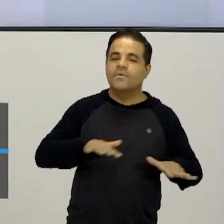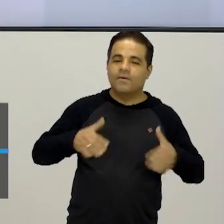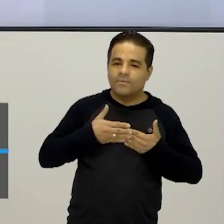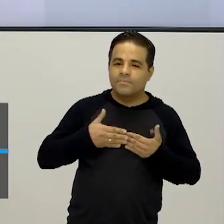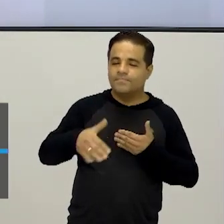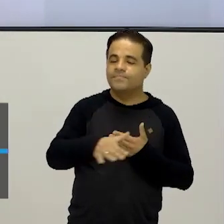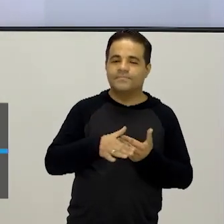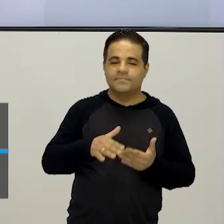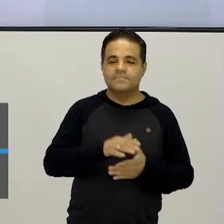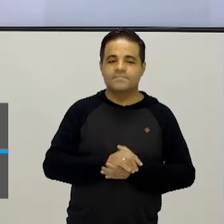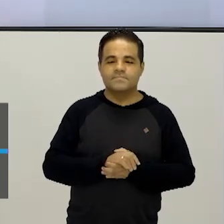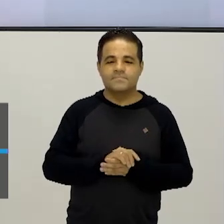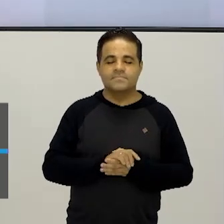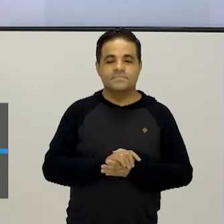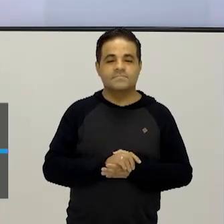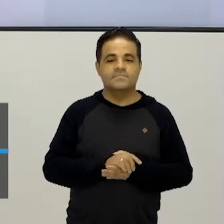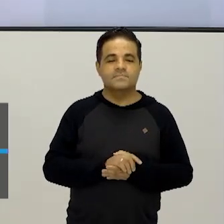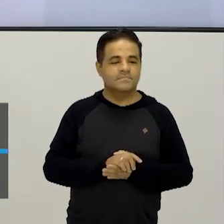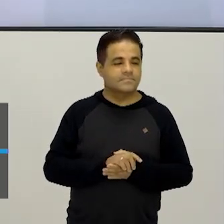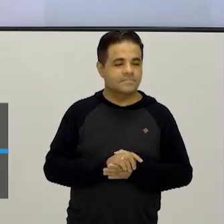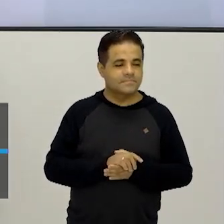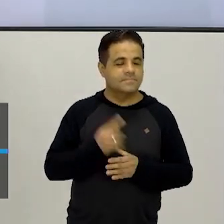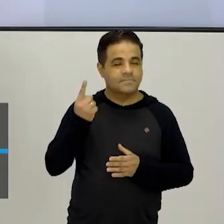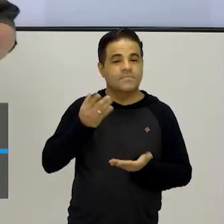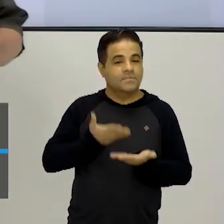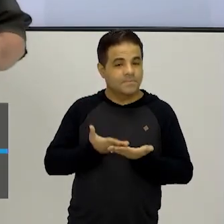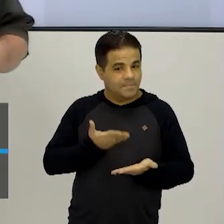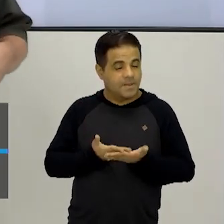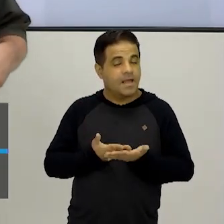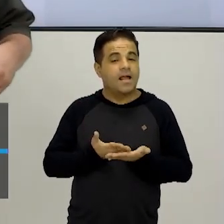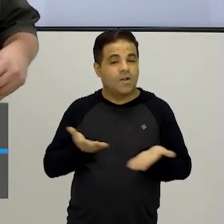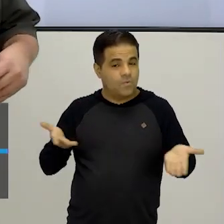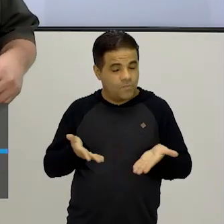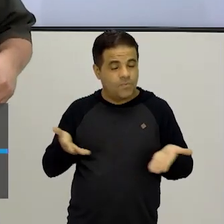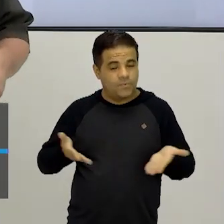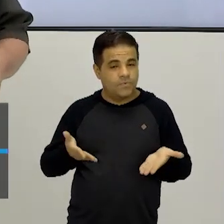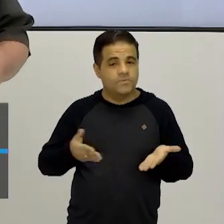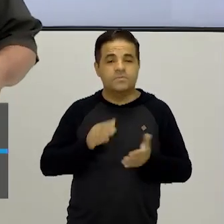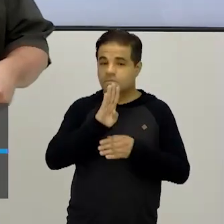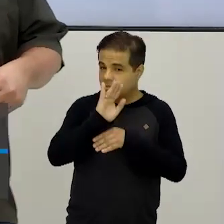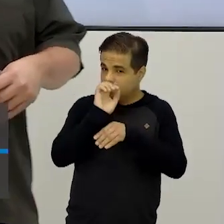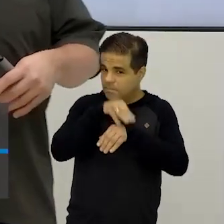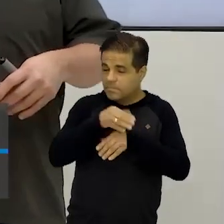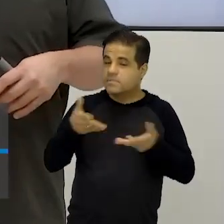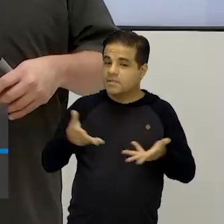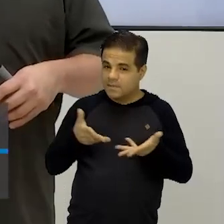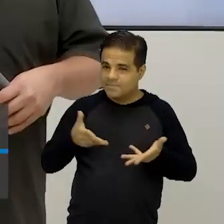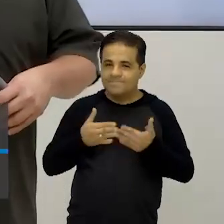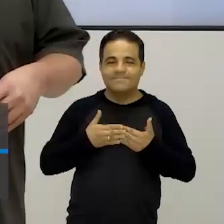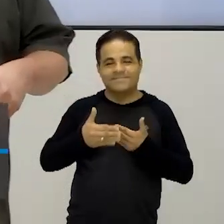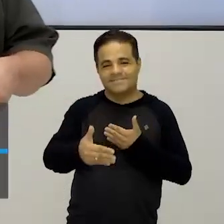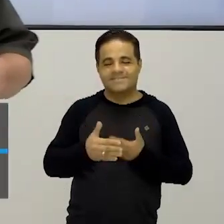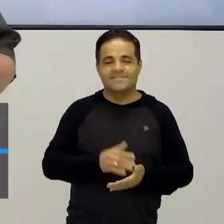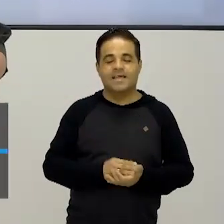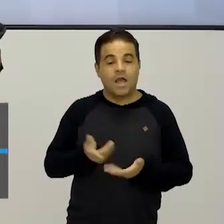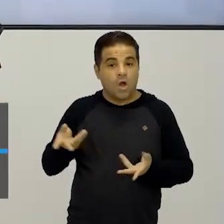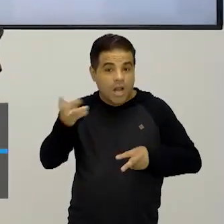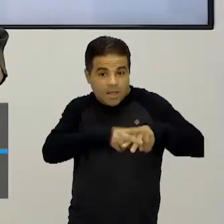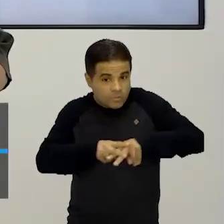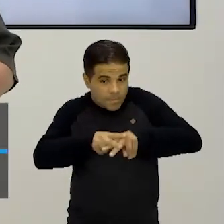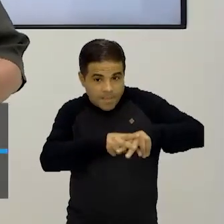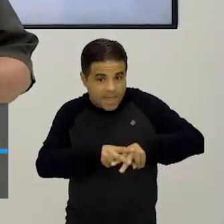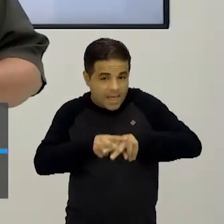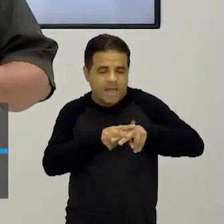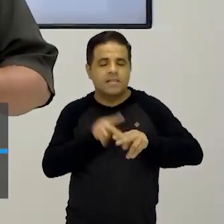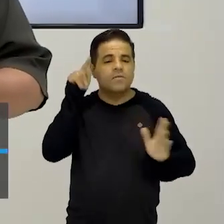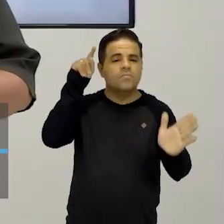first class of this term, essa na verdade é a primeira aula deste bimestre, né? Porque as aulas passadas a gente fez aí uma retomada. Então,